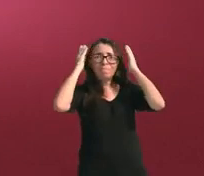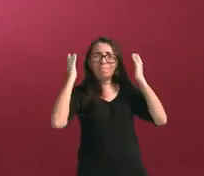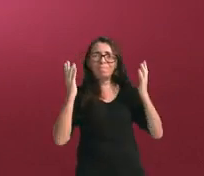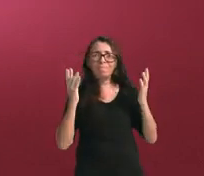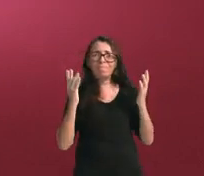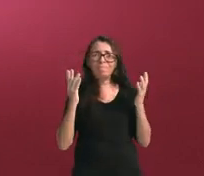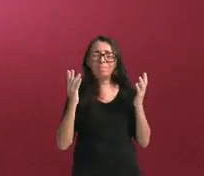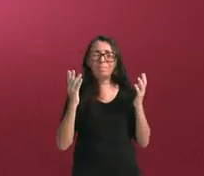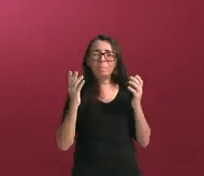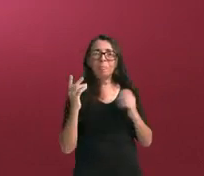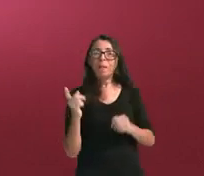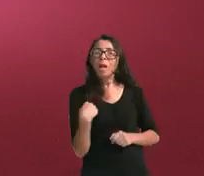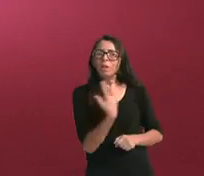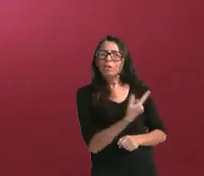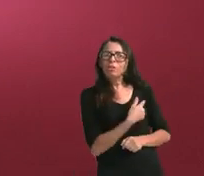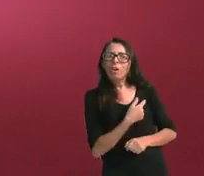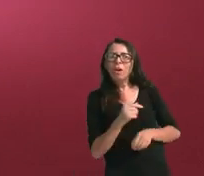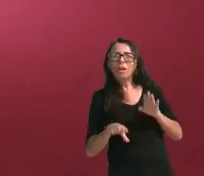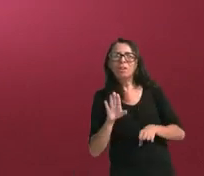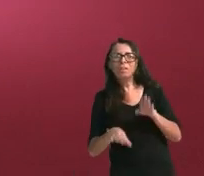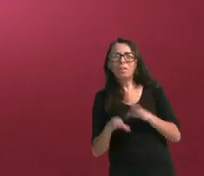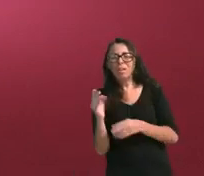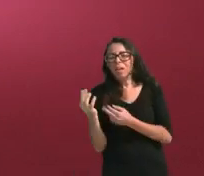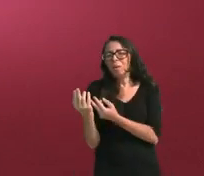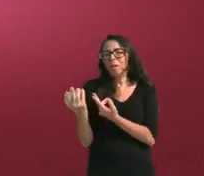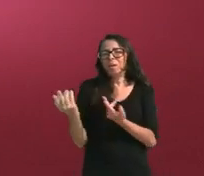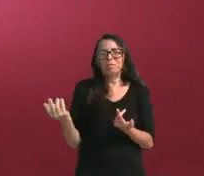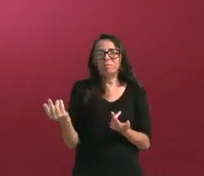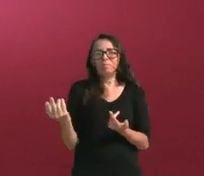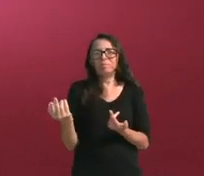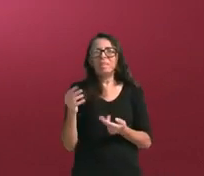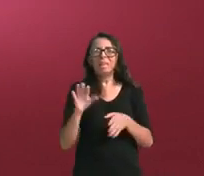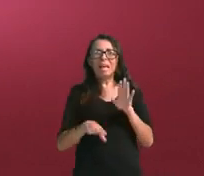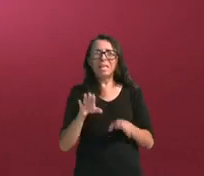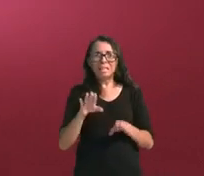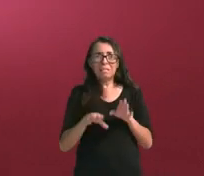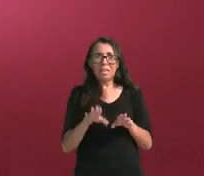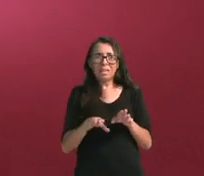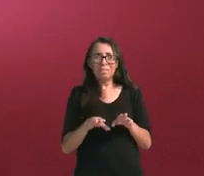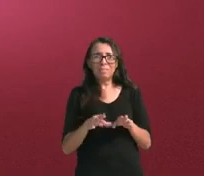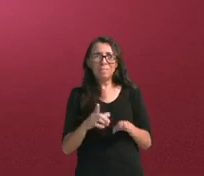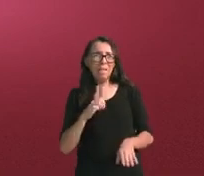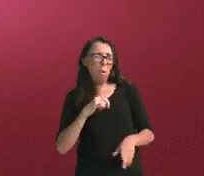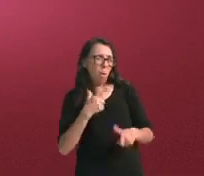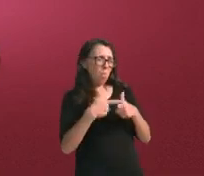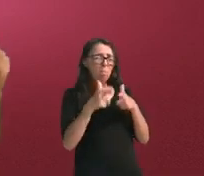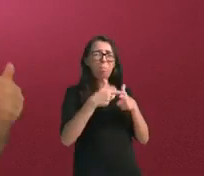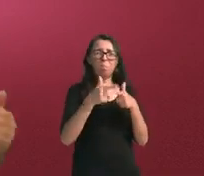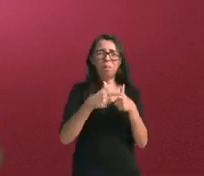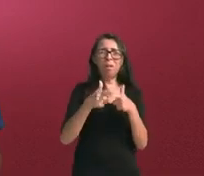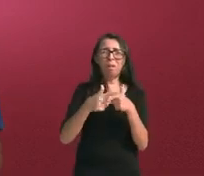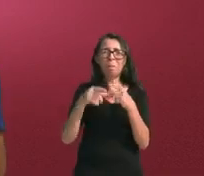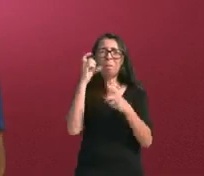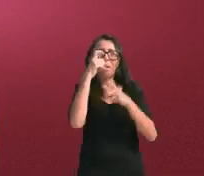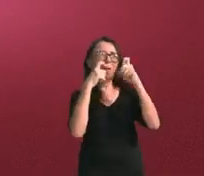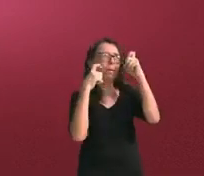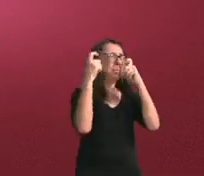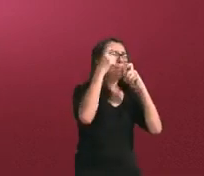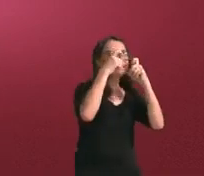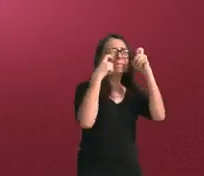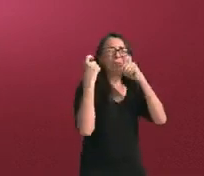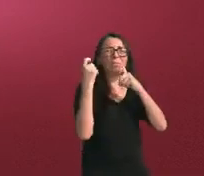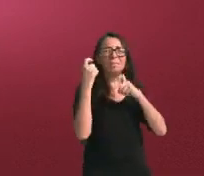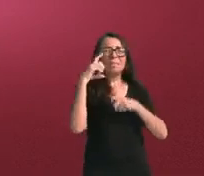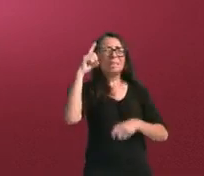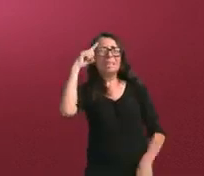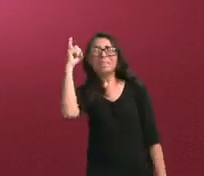que a vitória é certa, não devemos murmurar. Por que eu estou passando por essa prova, por essa dificuldade na vida agora?